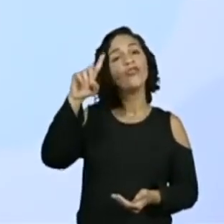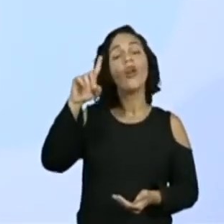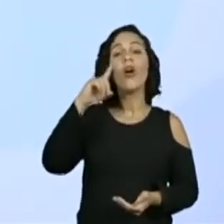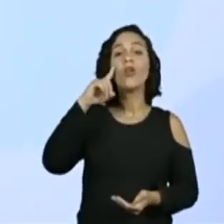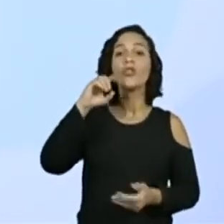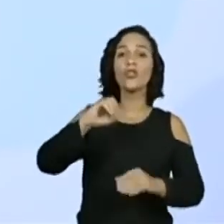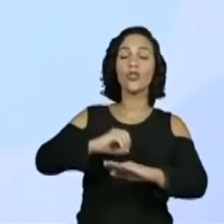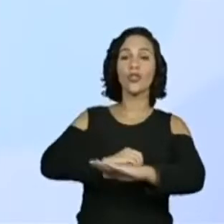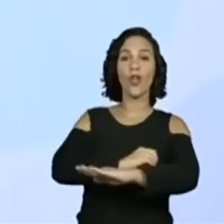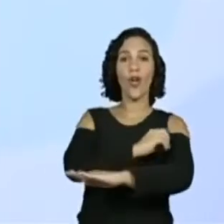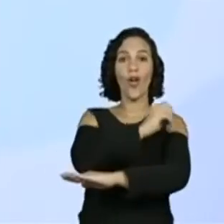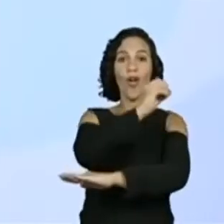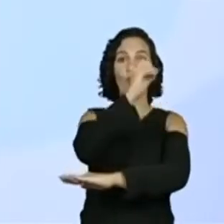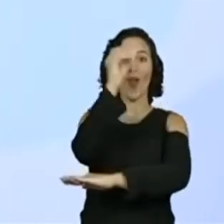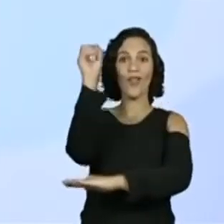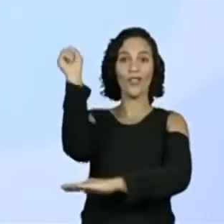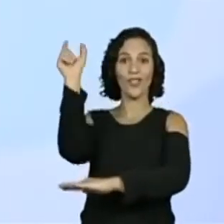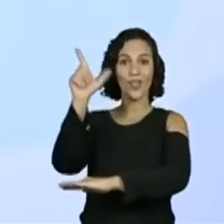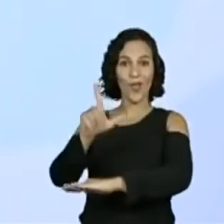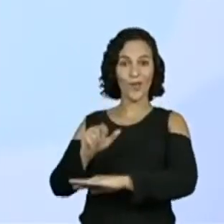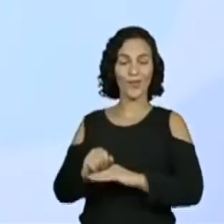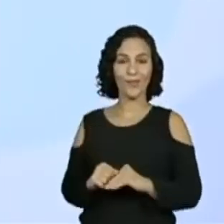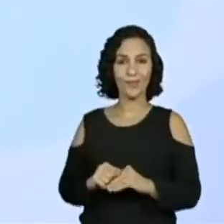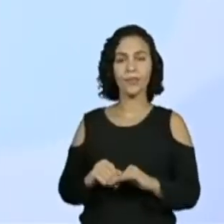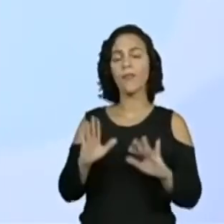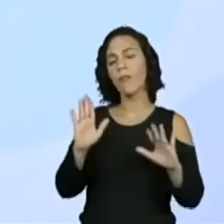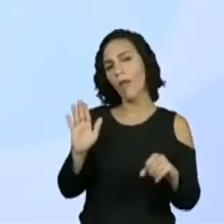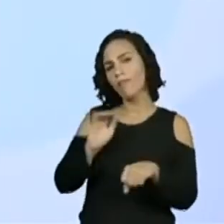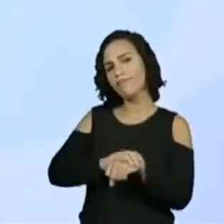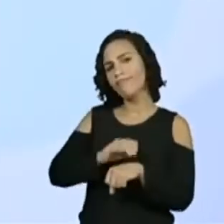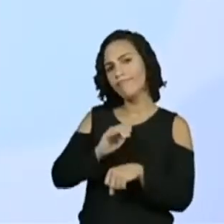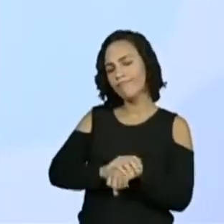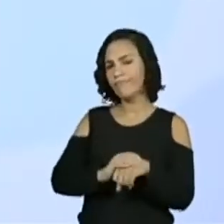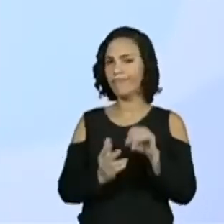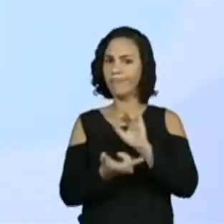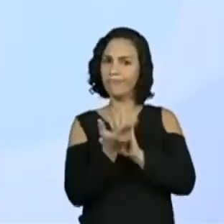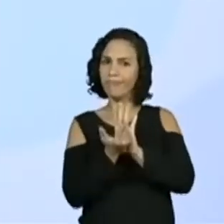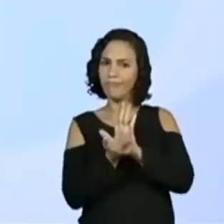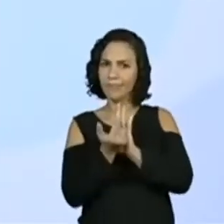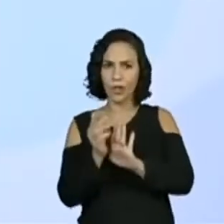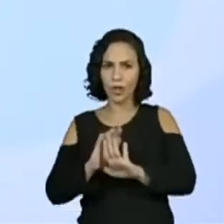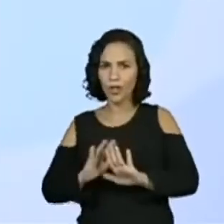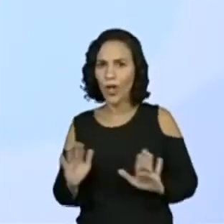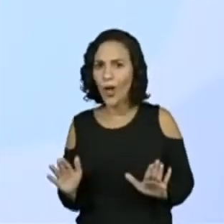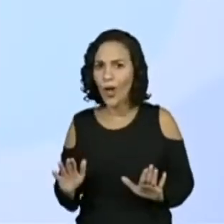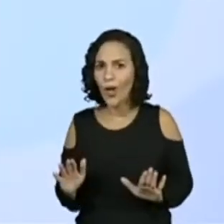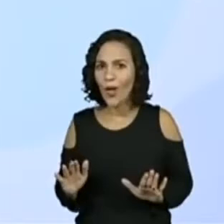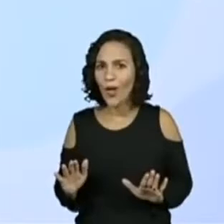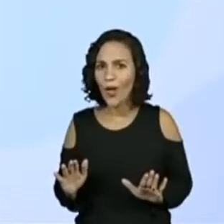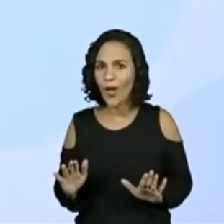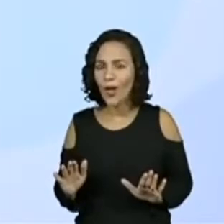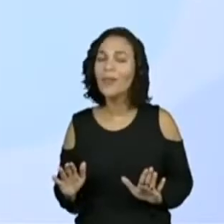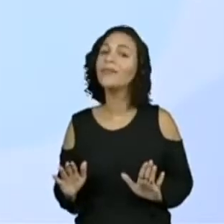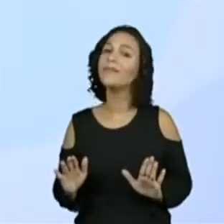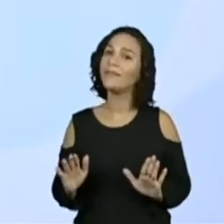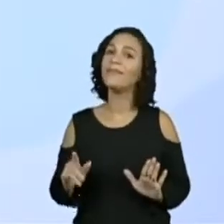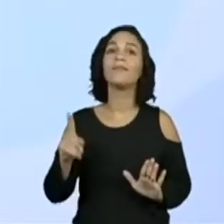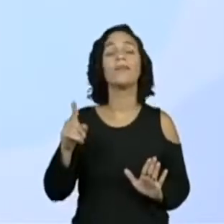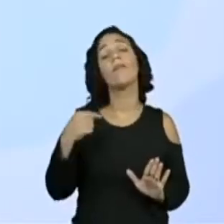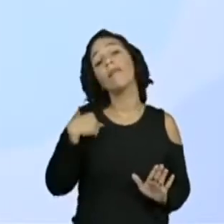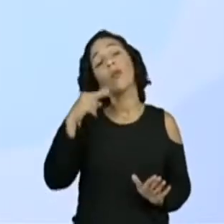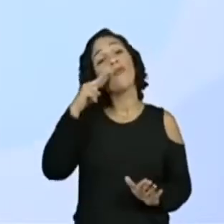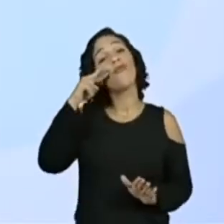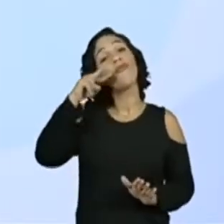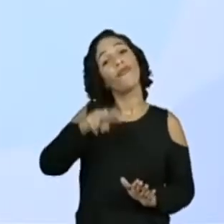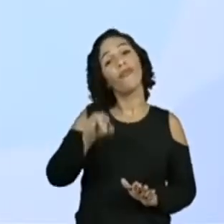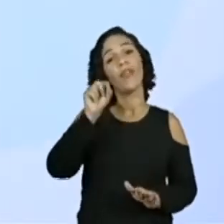o desenho traz. Mas será que quem desenhou quis mostrar só isso? E a gente está fazendo o quê? A gente está contando o que a gente está